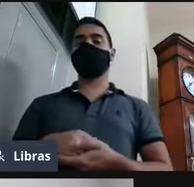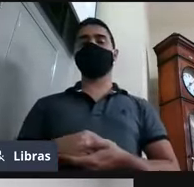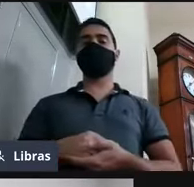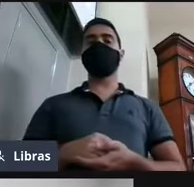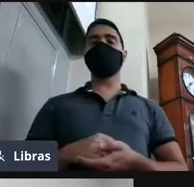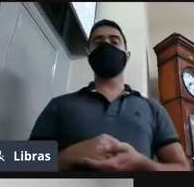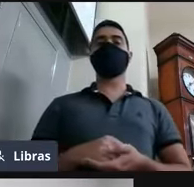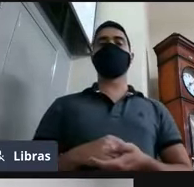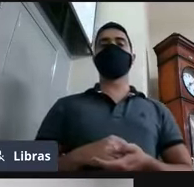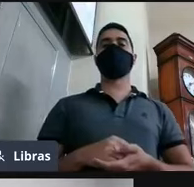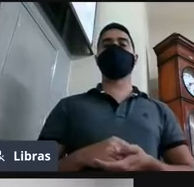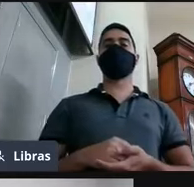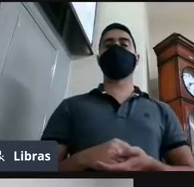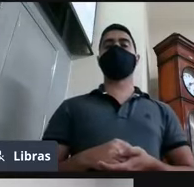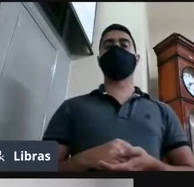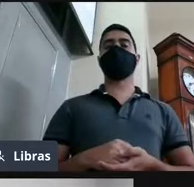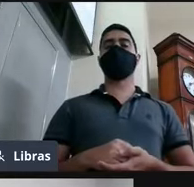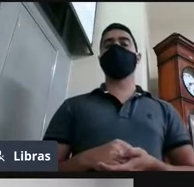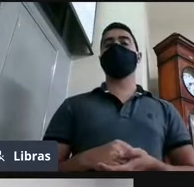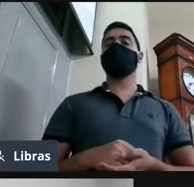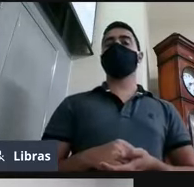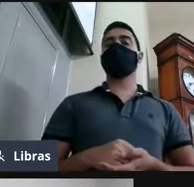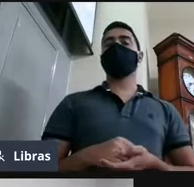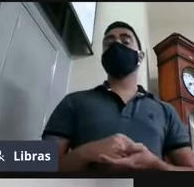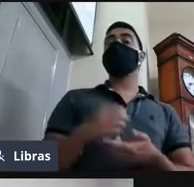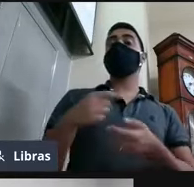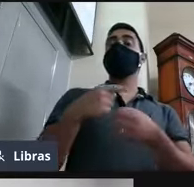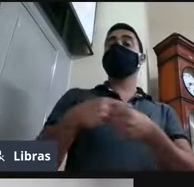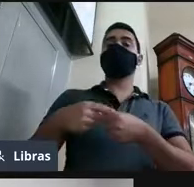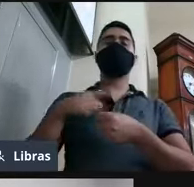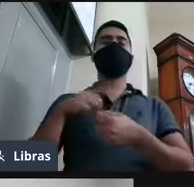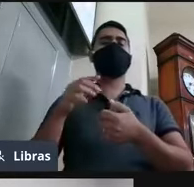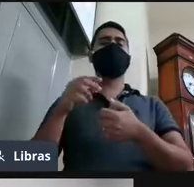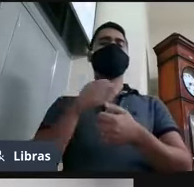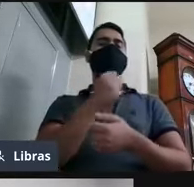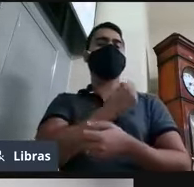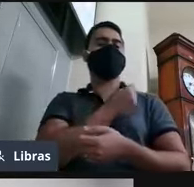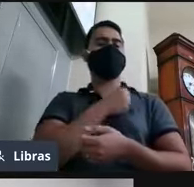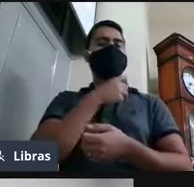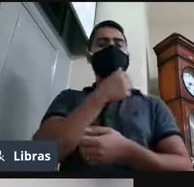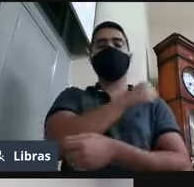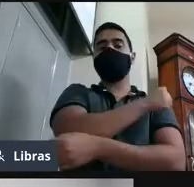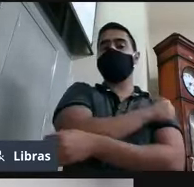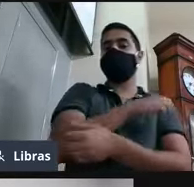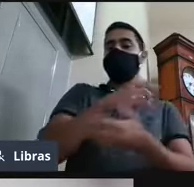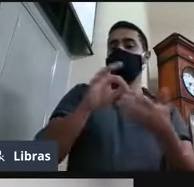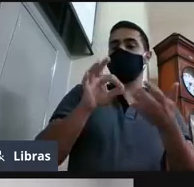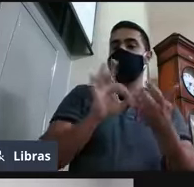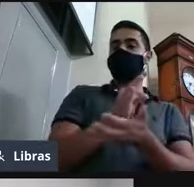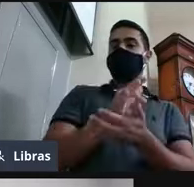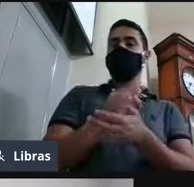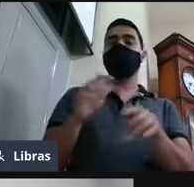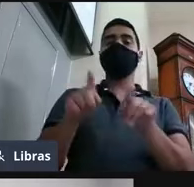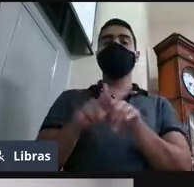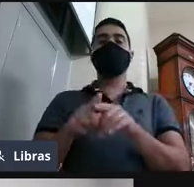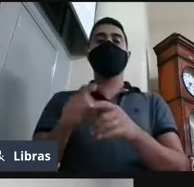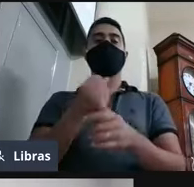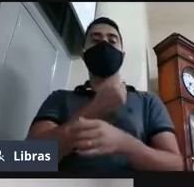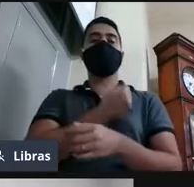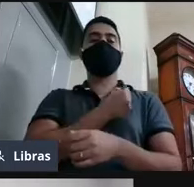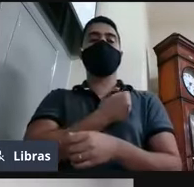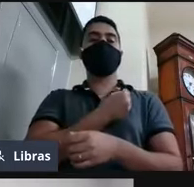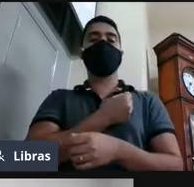municípios, é considerado o número de alunos matriculados na educação infantil e no ensino fundamental para o Estado e o número de alunos matriculados no ensino